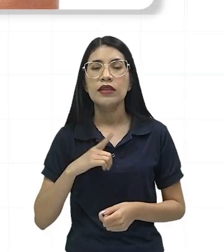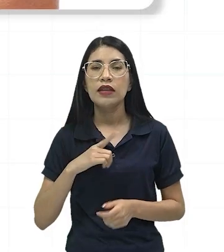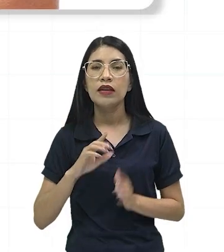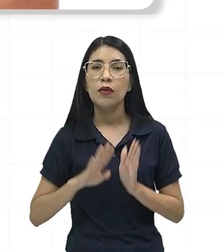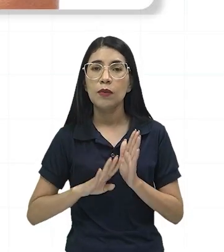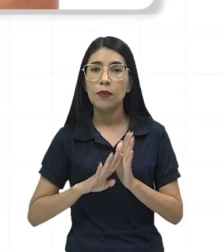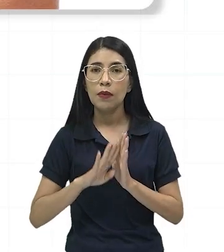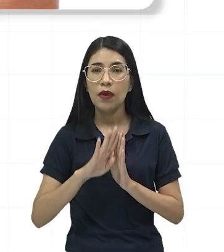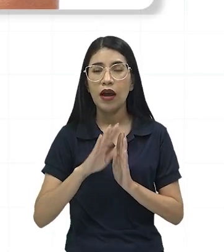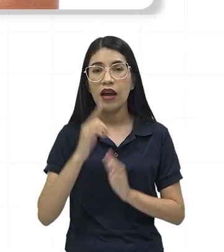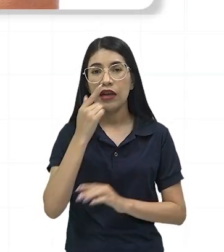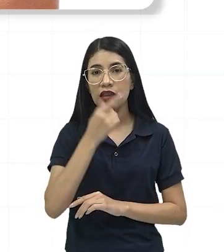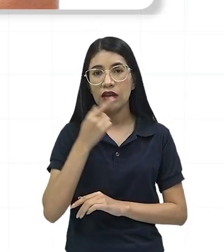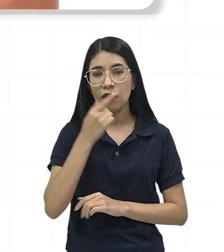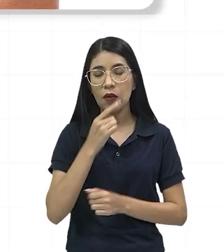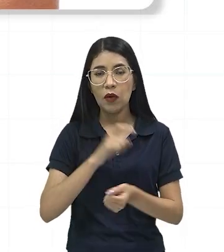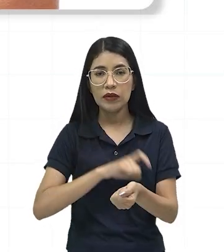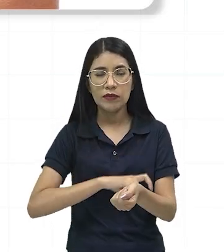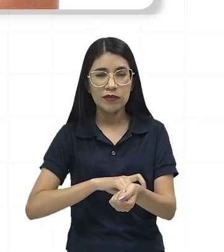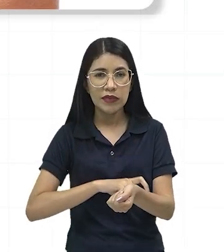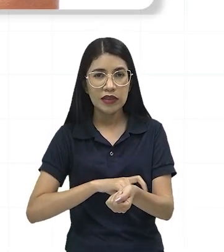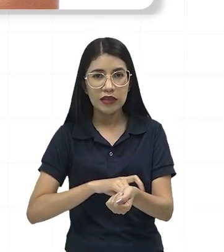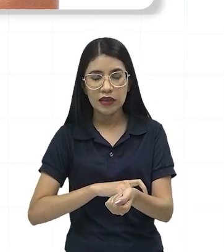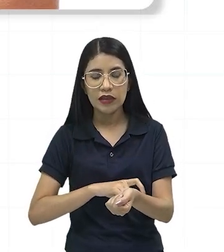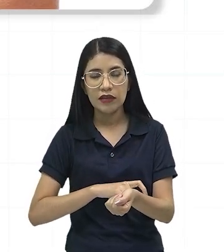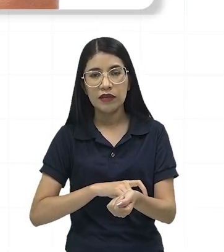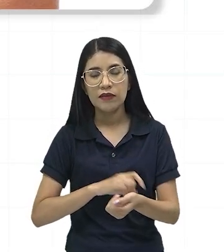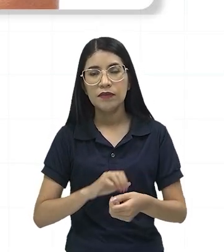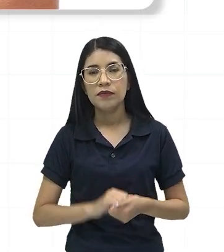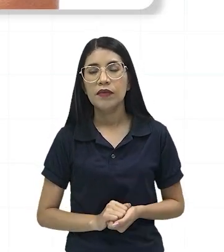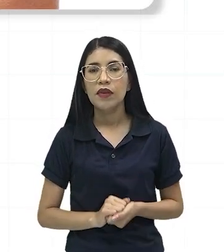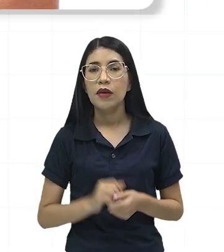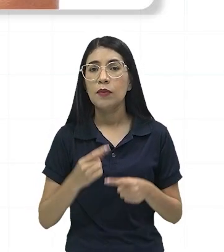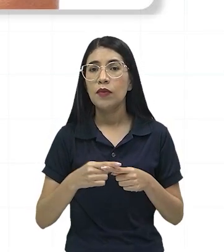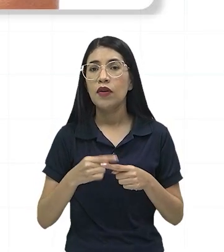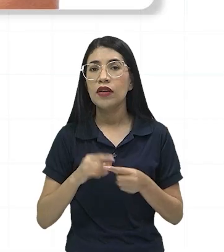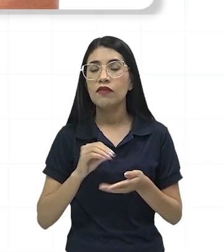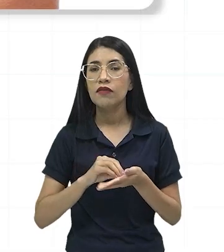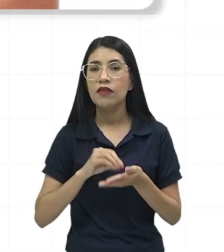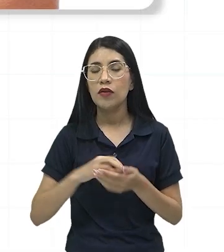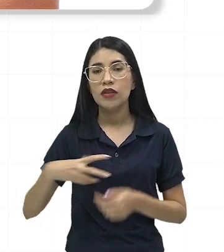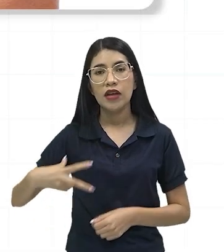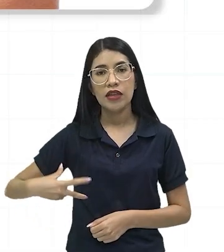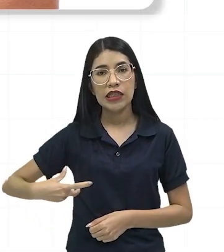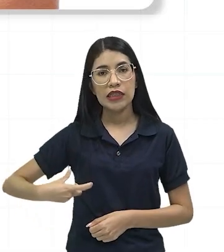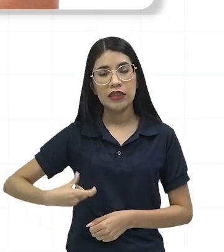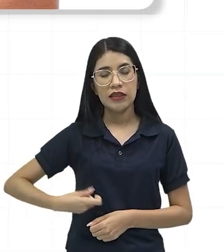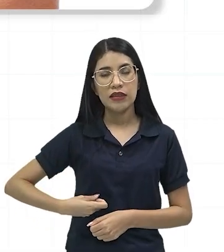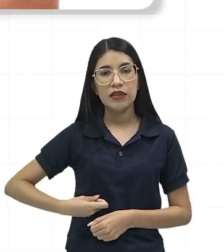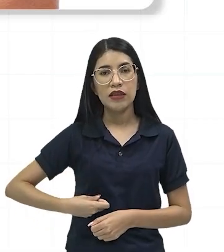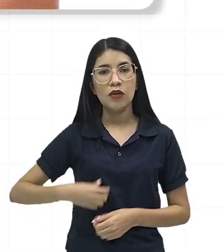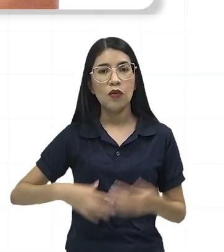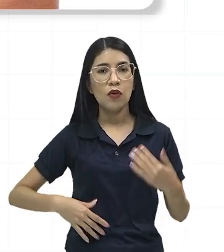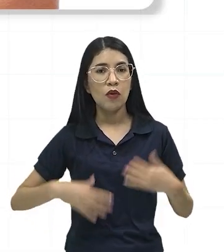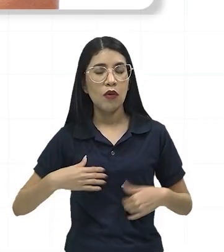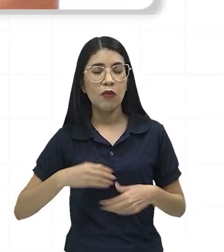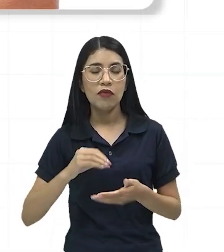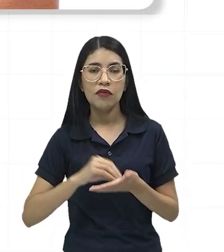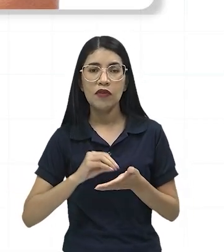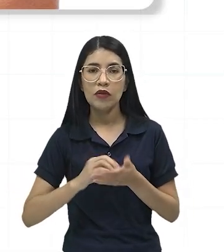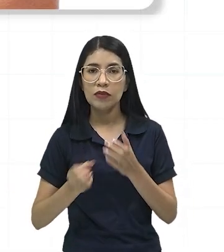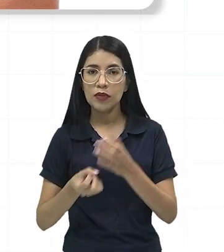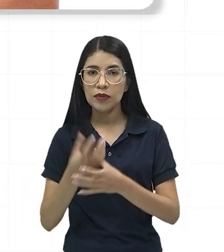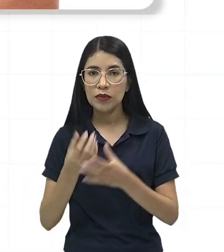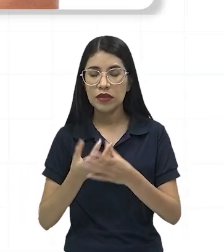no sangue ocorrem, né, devido à falta da insulina, o nosso corpo não está produzindo bem a insulina,